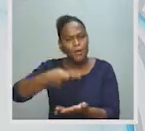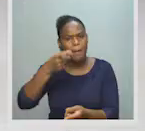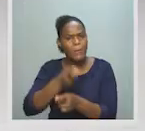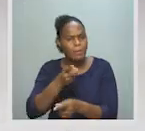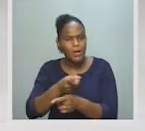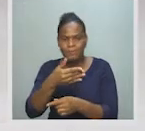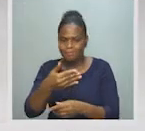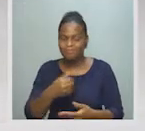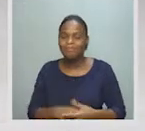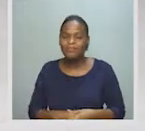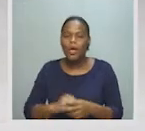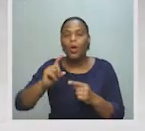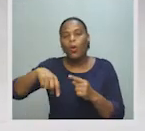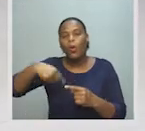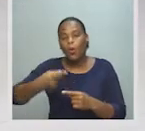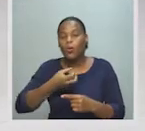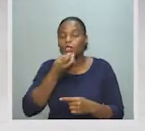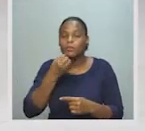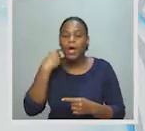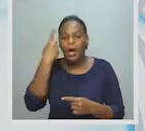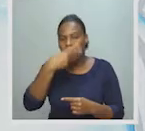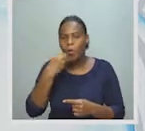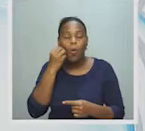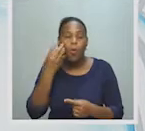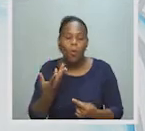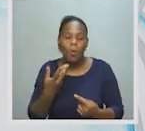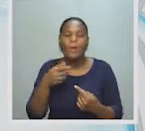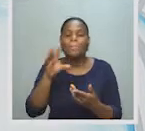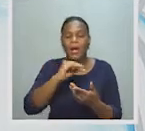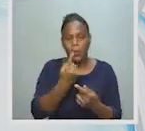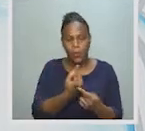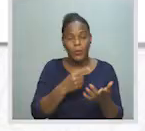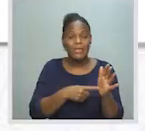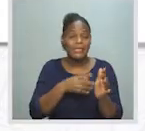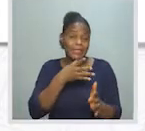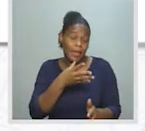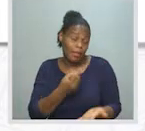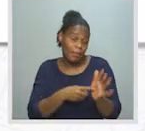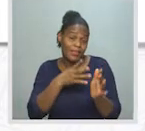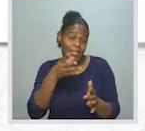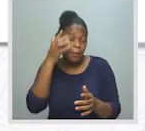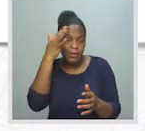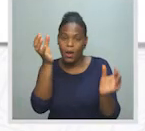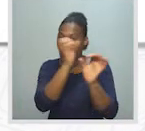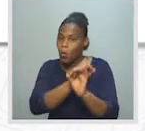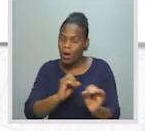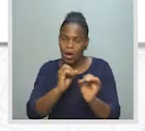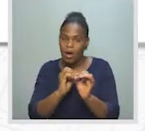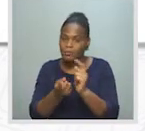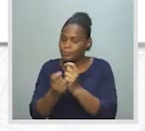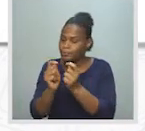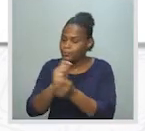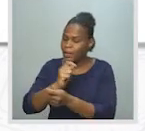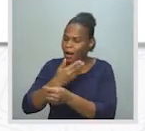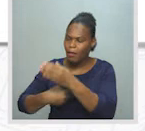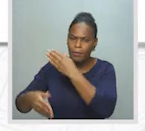indiscutível. Outras características, por exemplo, nós temos aqui mais uma, a incapacidade de adaptar a